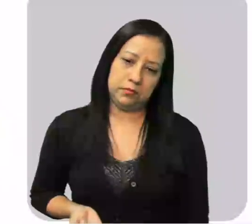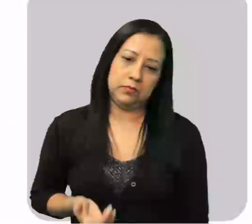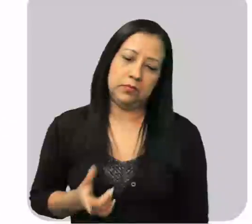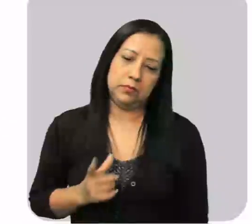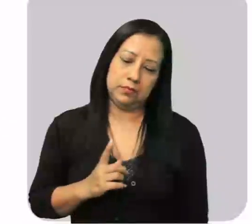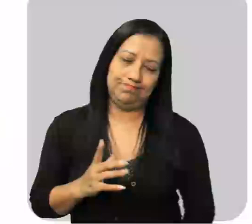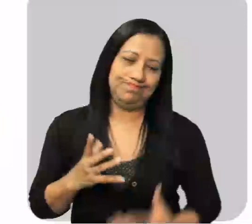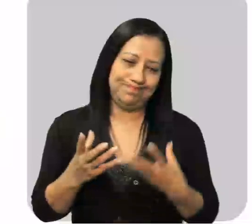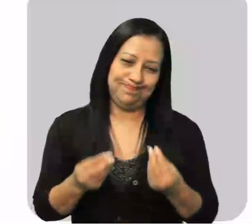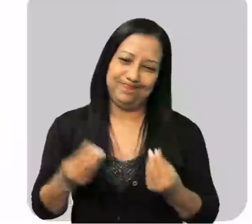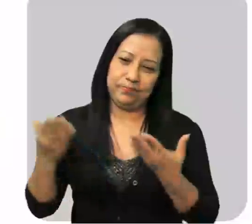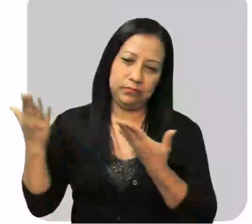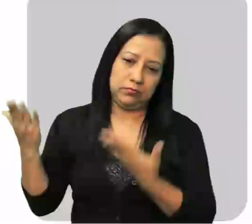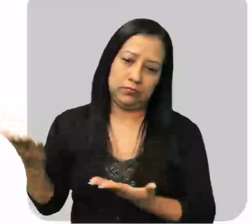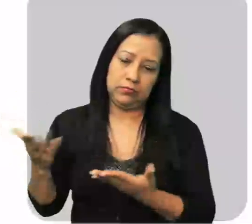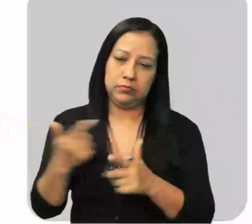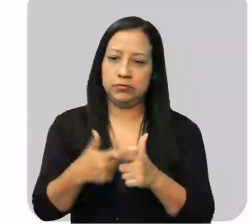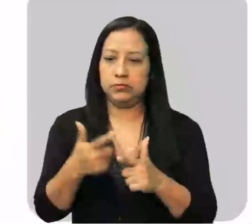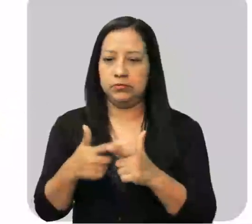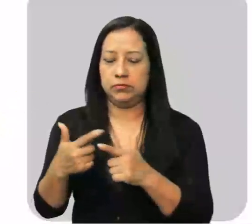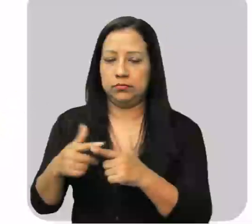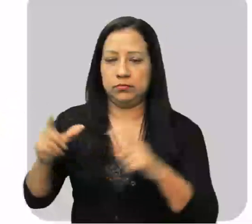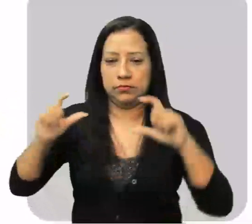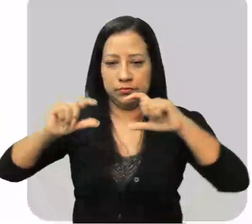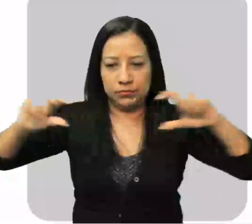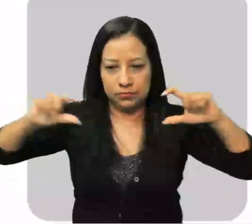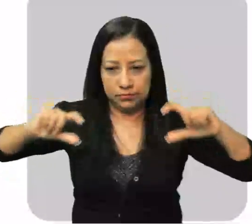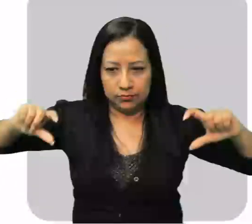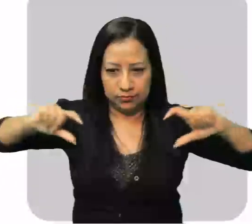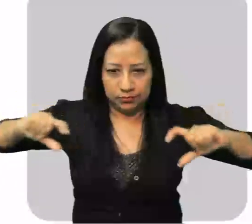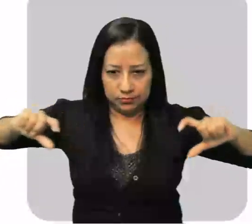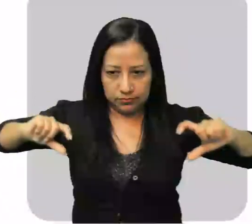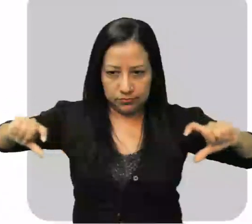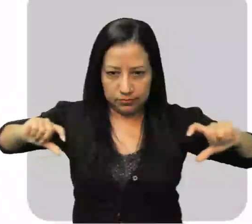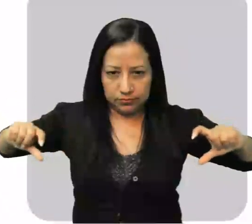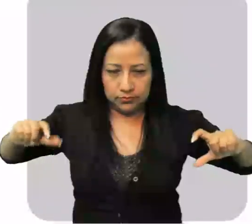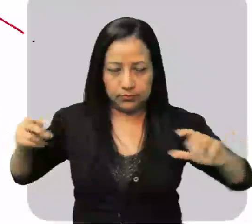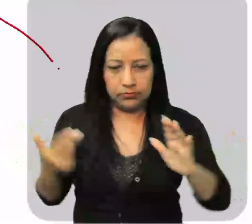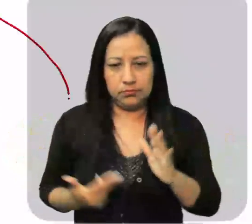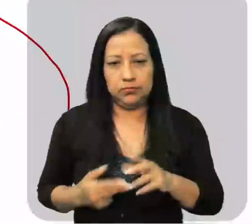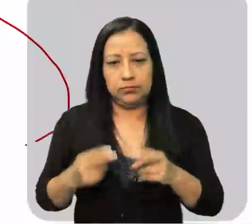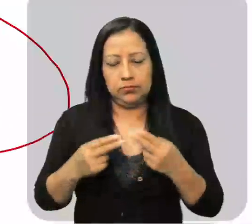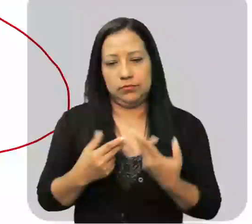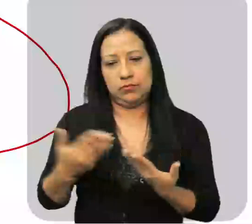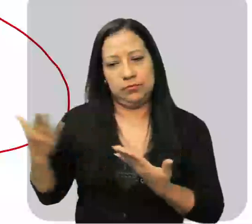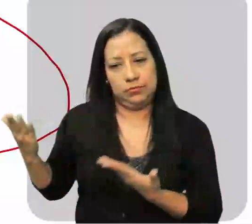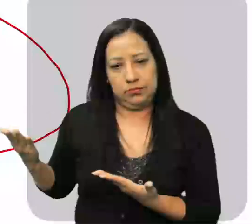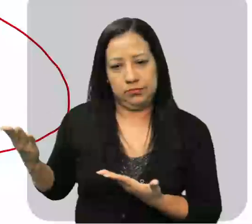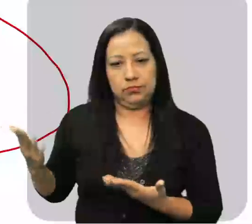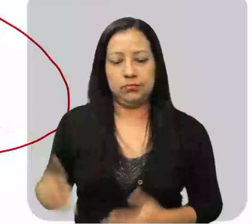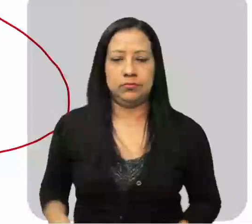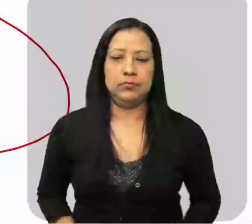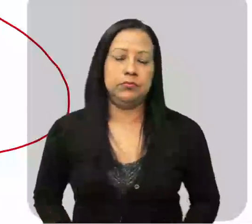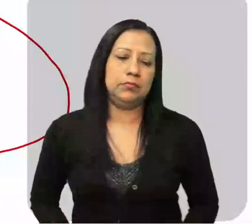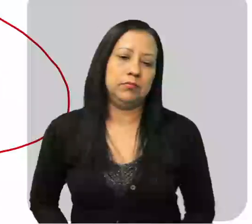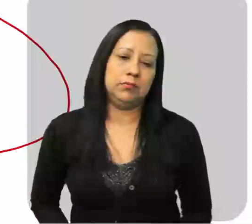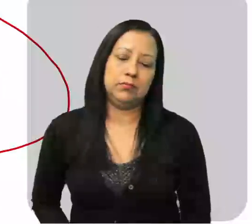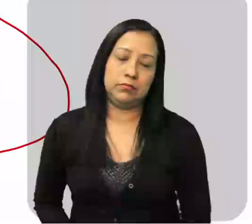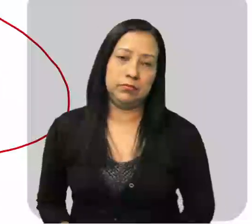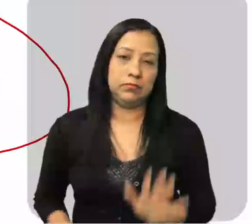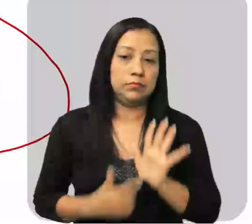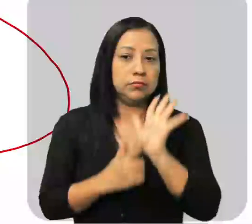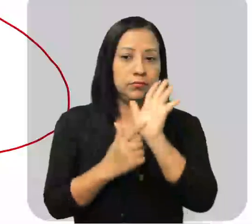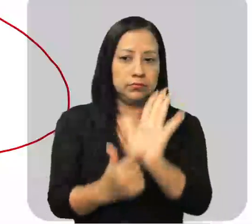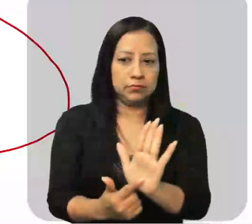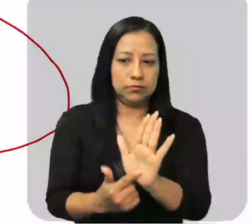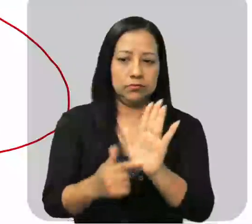omissão, tem a questão do preconceito, tem a questão do tráfico, desemprego, a desestruturação familiar. Então,